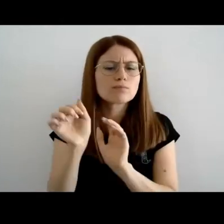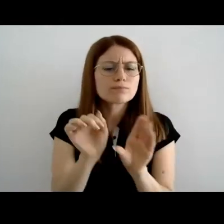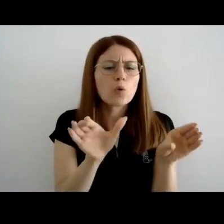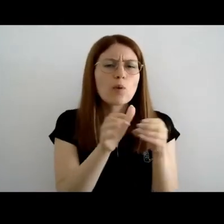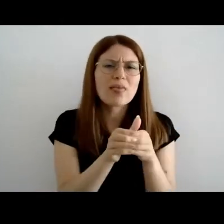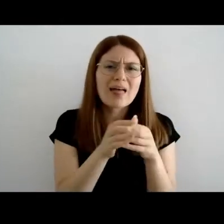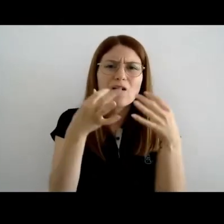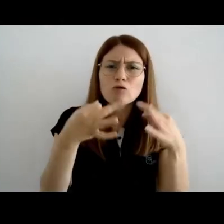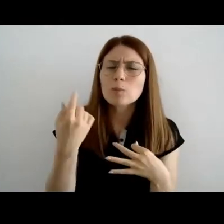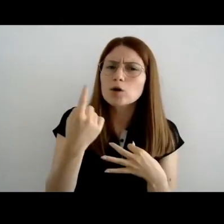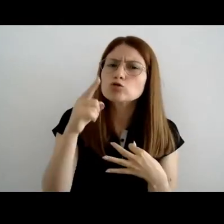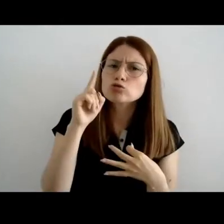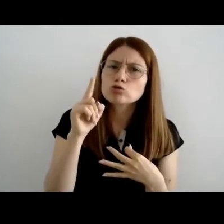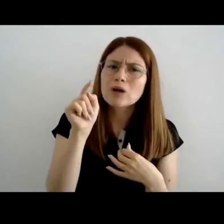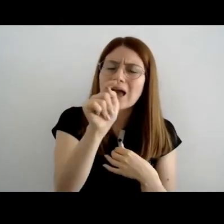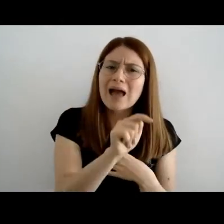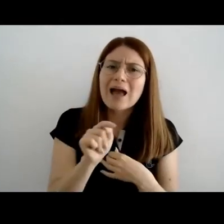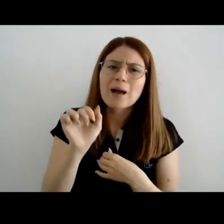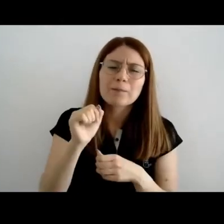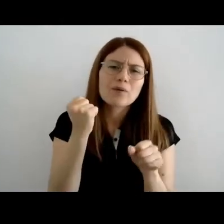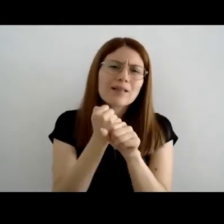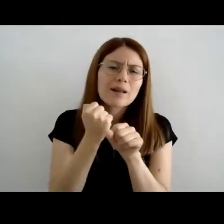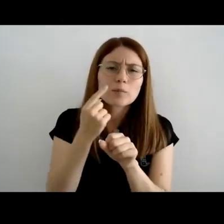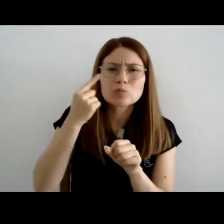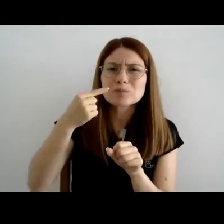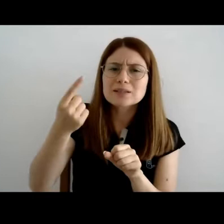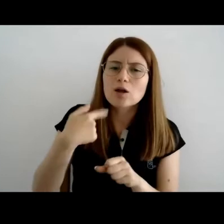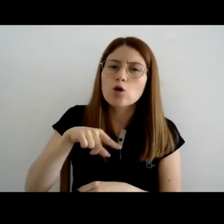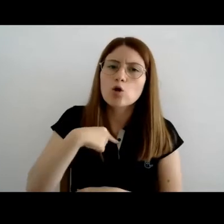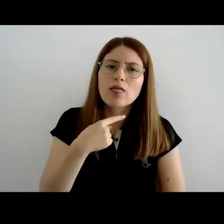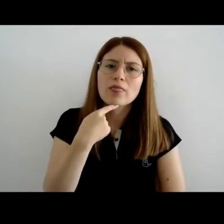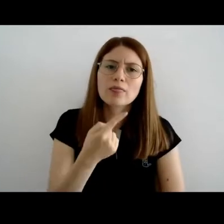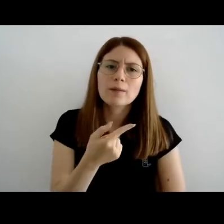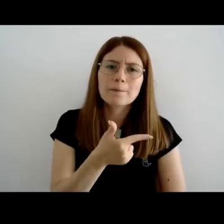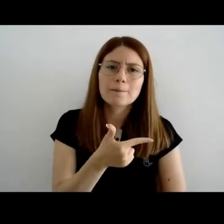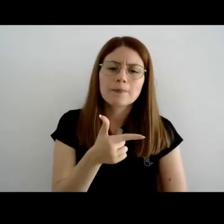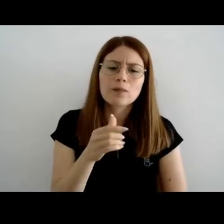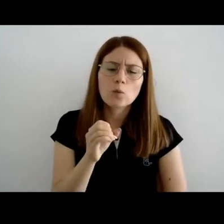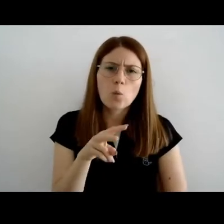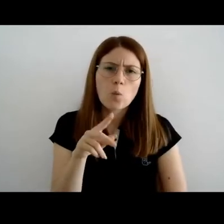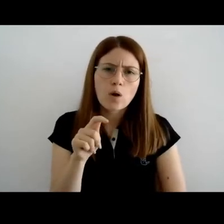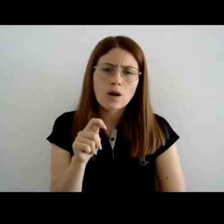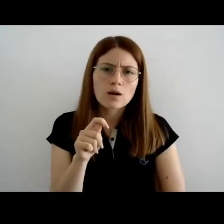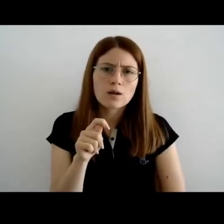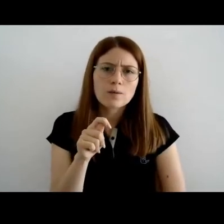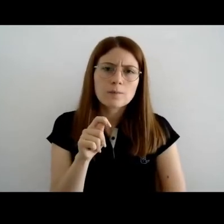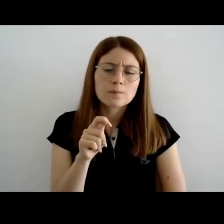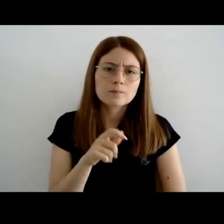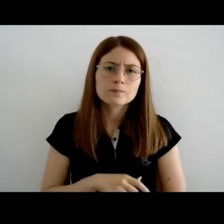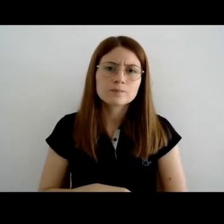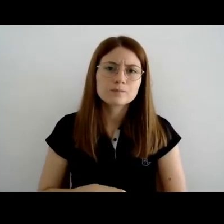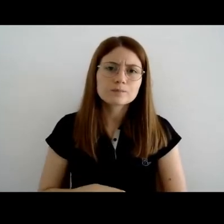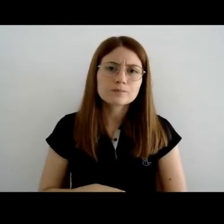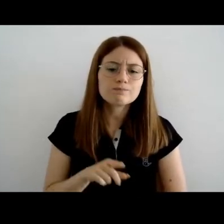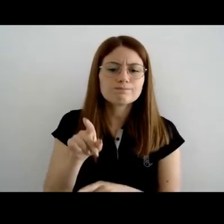que existe de unidades NATO de operações especiais, que nós chamamos de Tier 1, e é